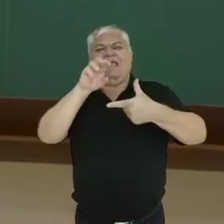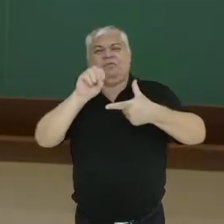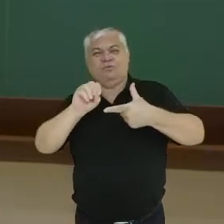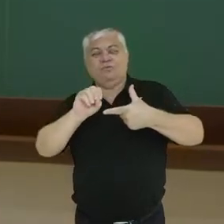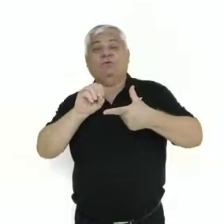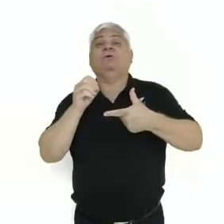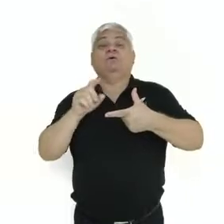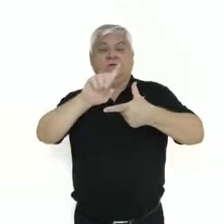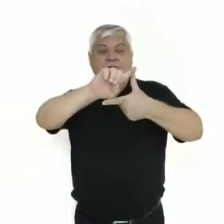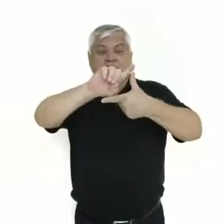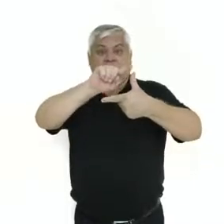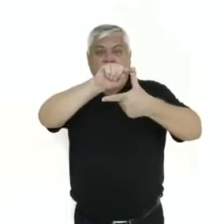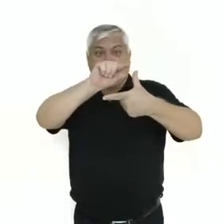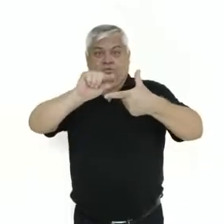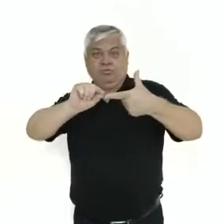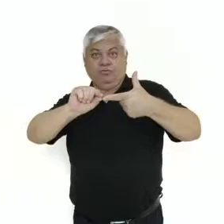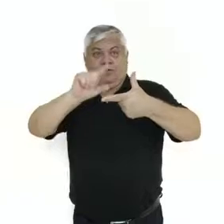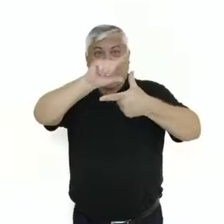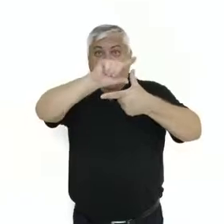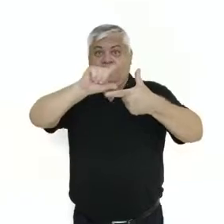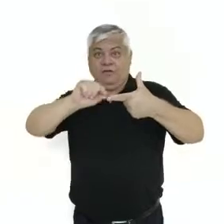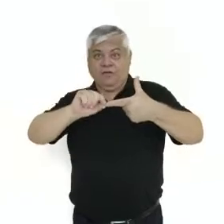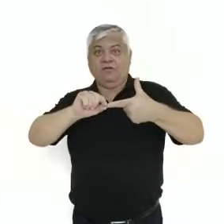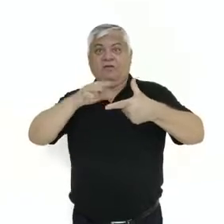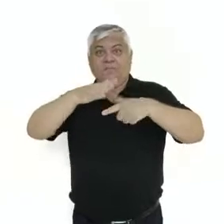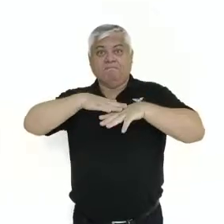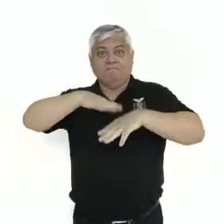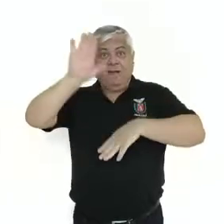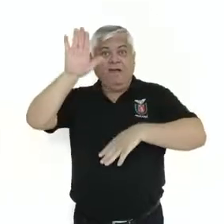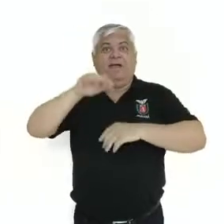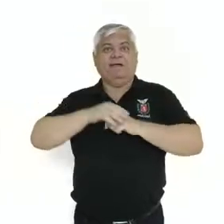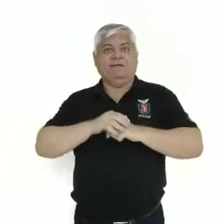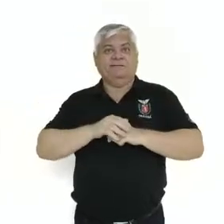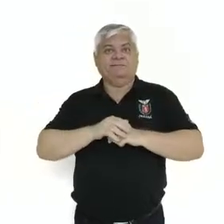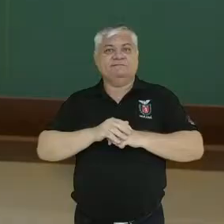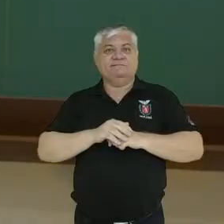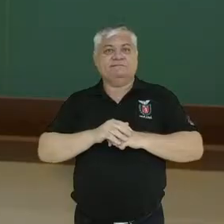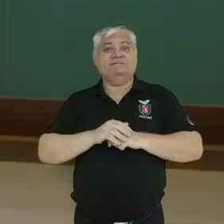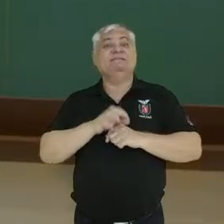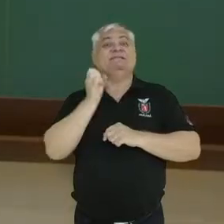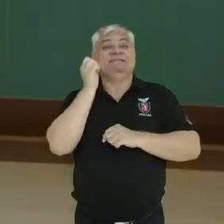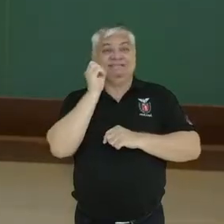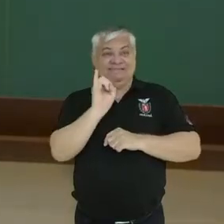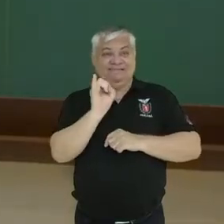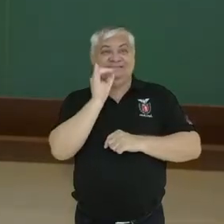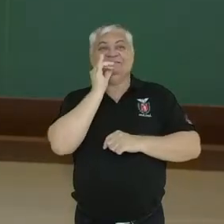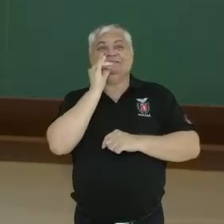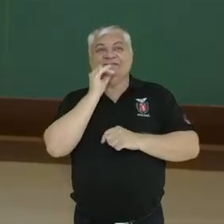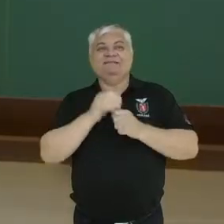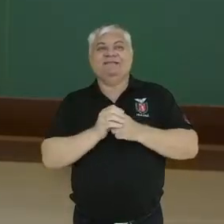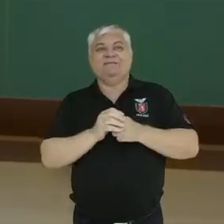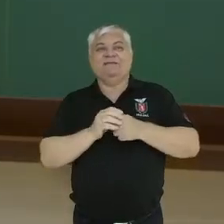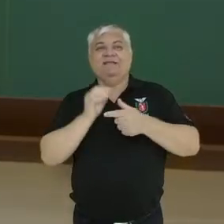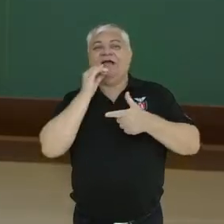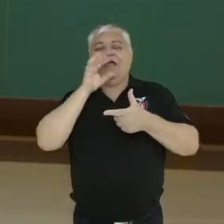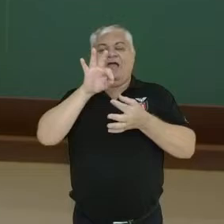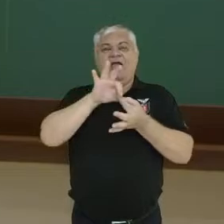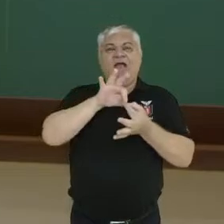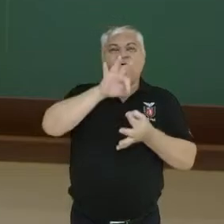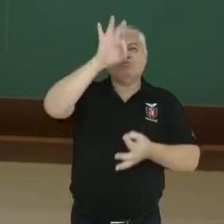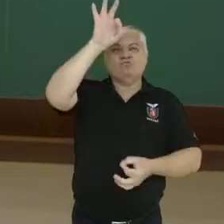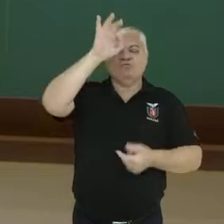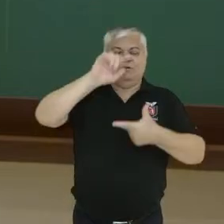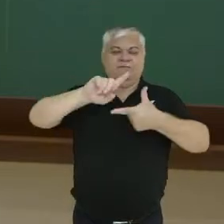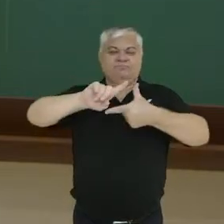um ângulo maior que 90 graus, também não tem um ângulo reto. Mas, de novo, podemos traçar a altura relativa a